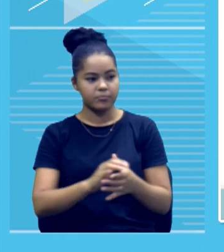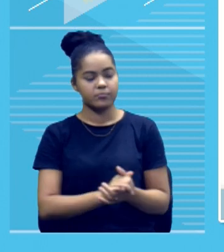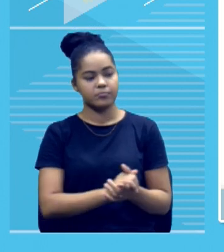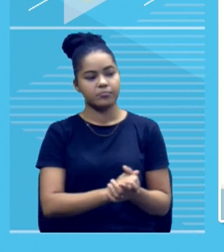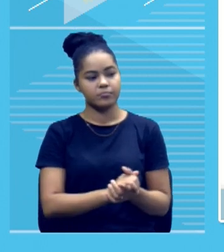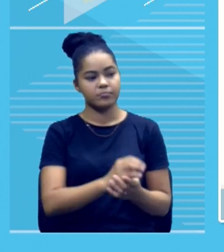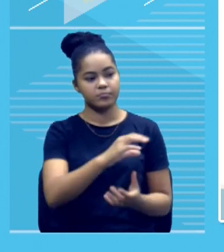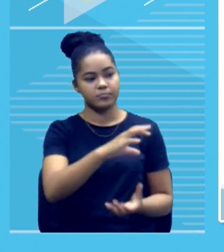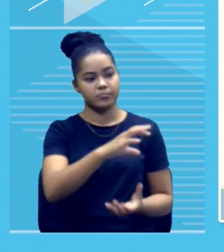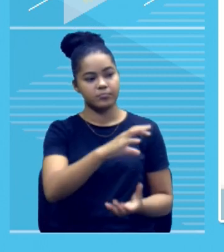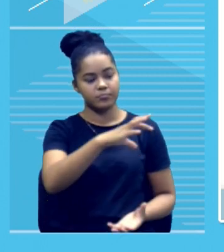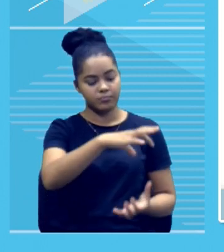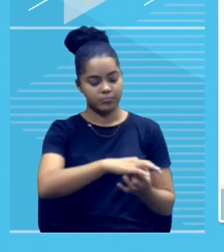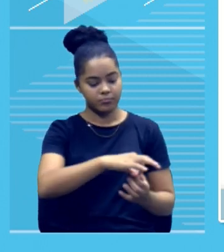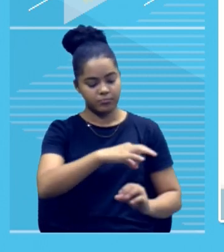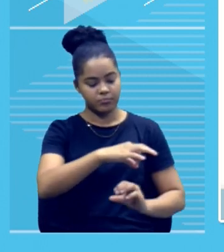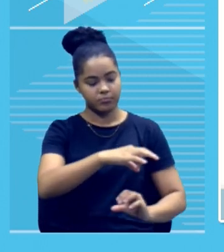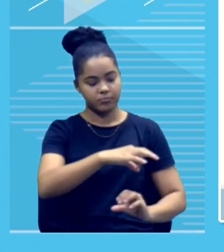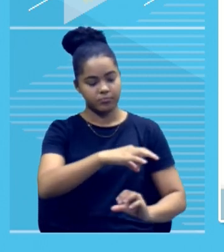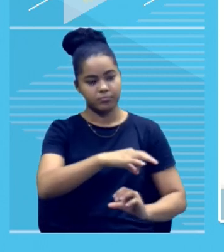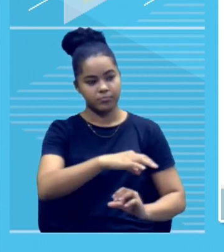vai ter aqui o Z e